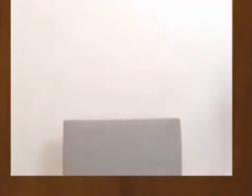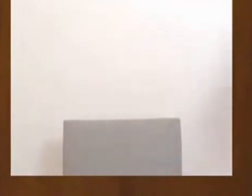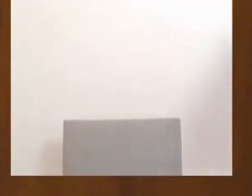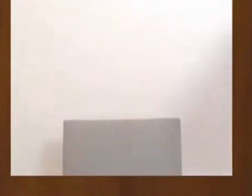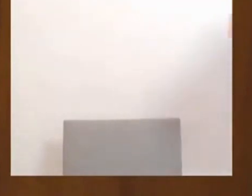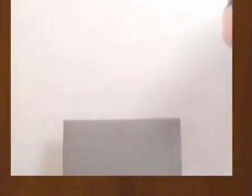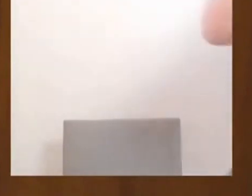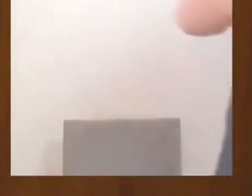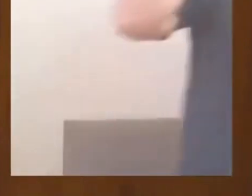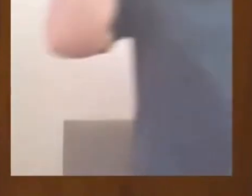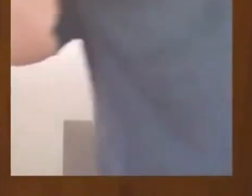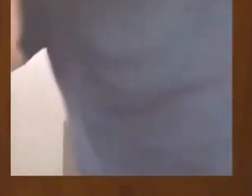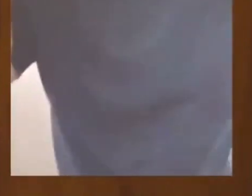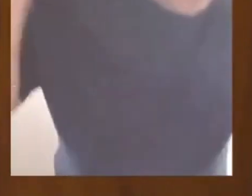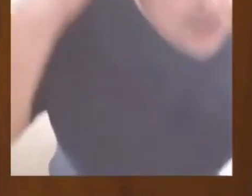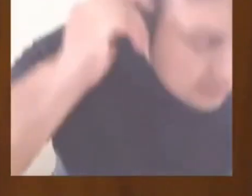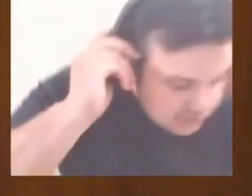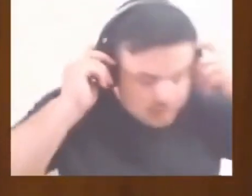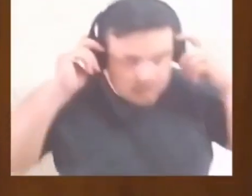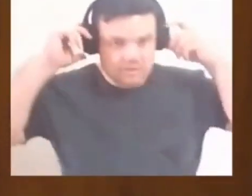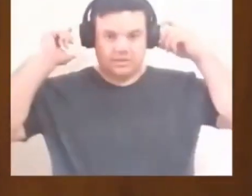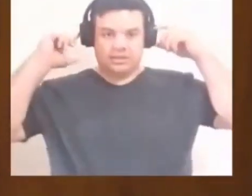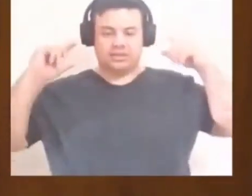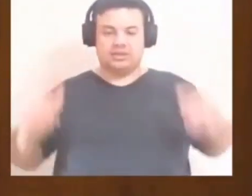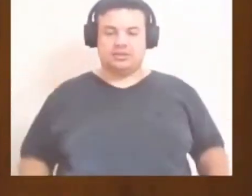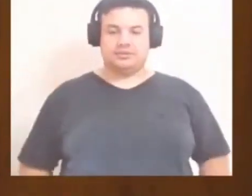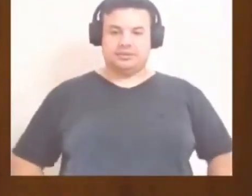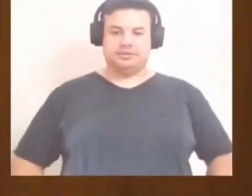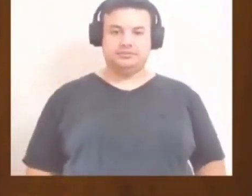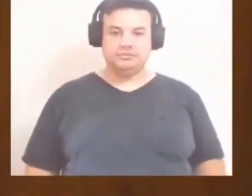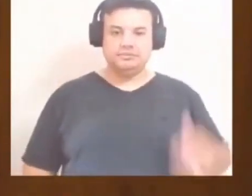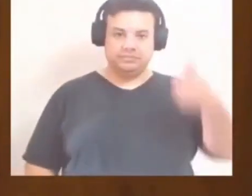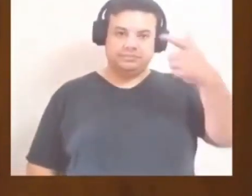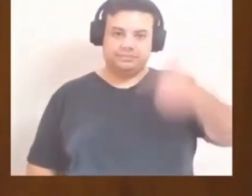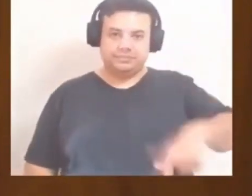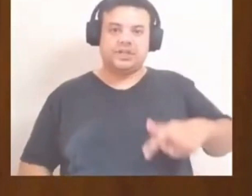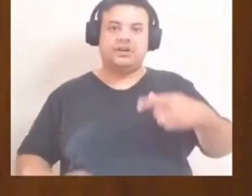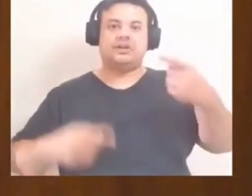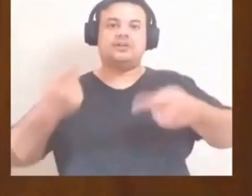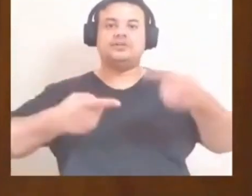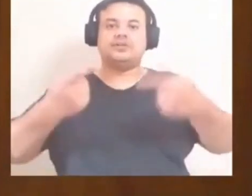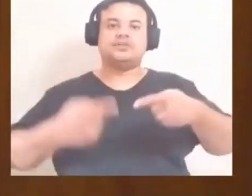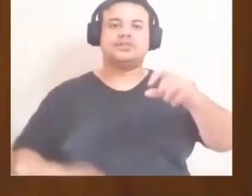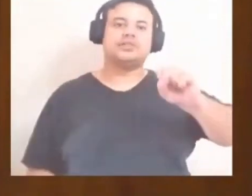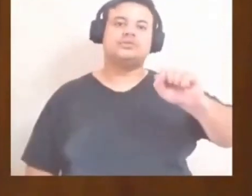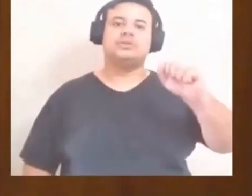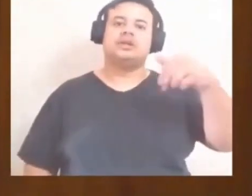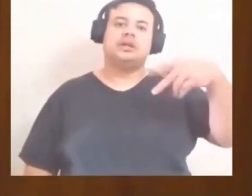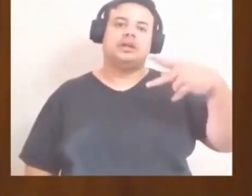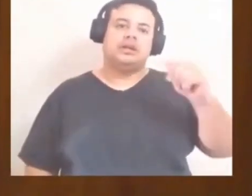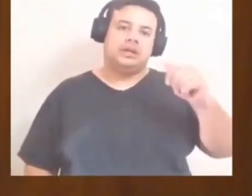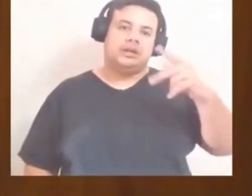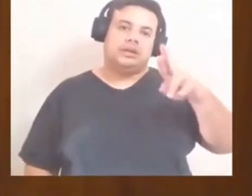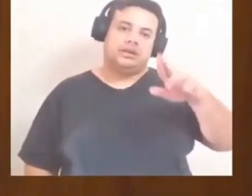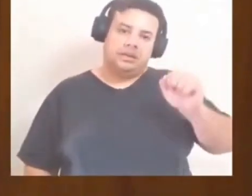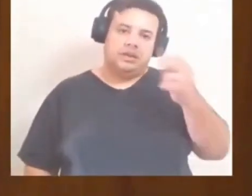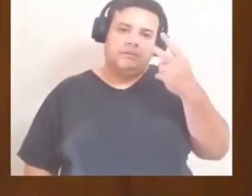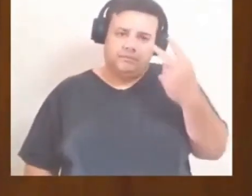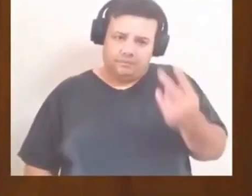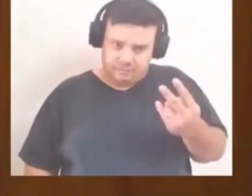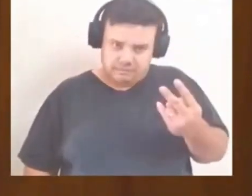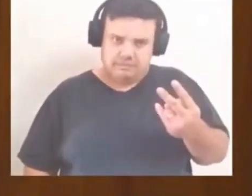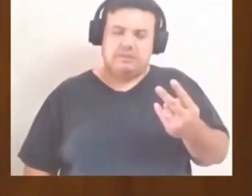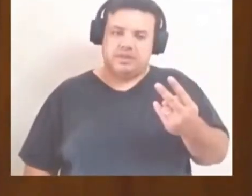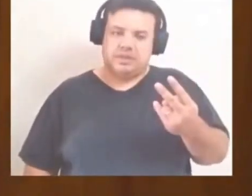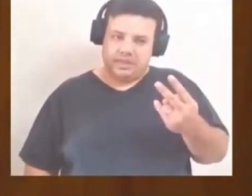o Brasil não é para amadores novamente estamos aqui discutindo sampaprev dois como se não bastar o primeiro de